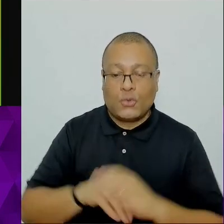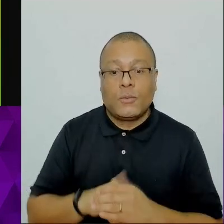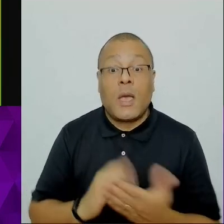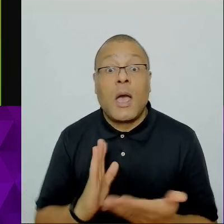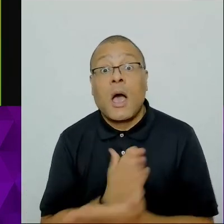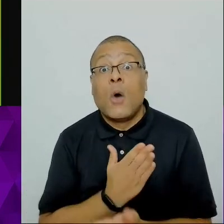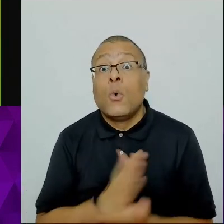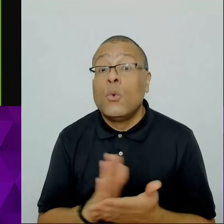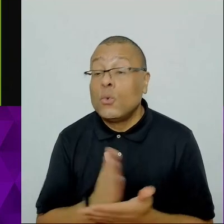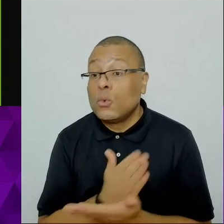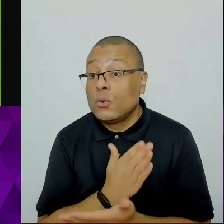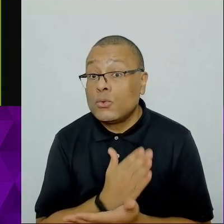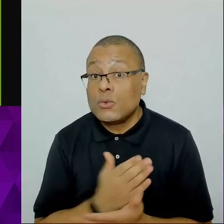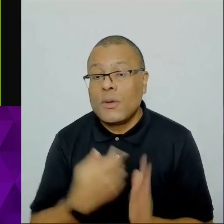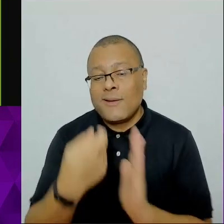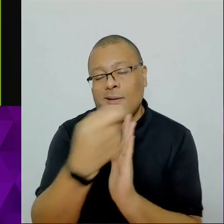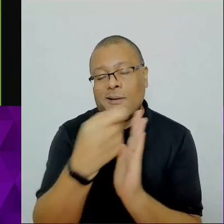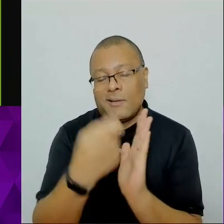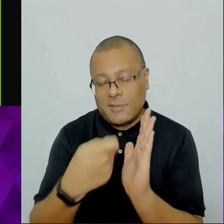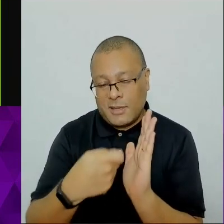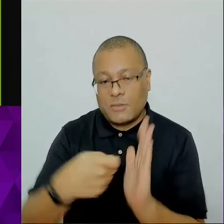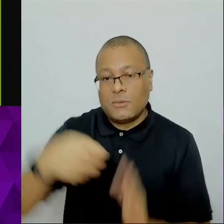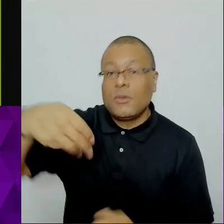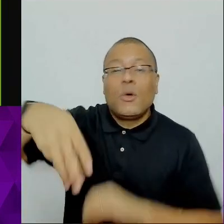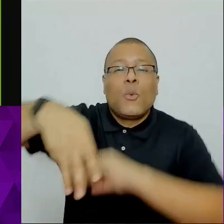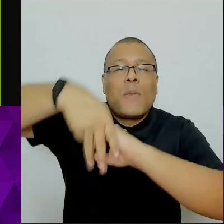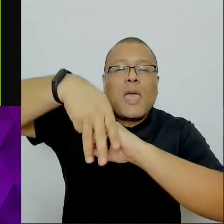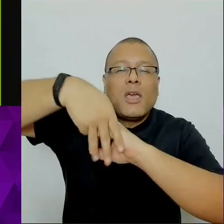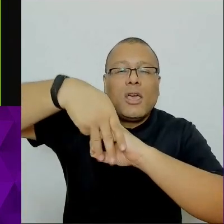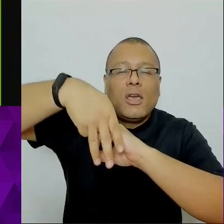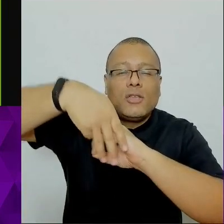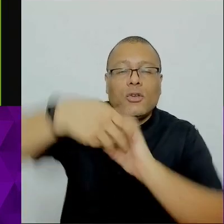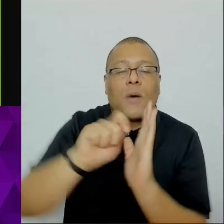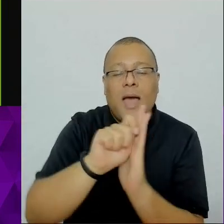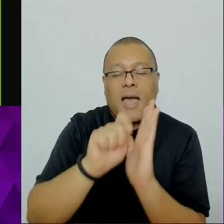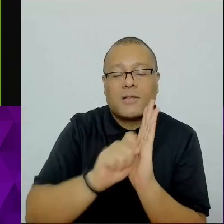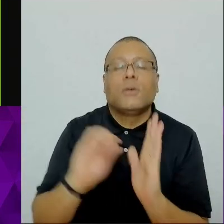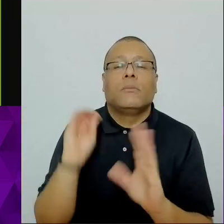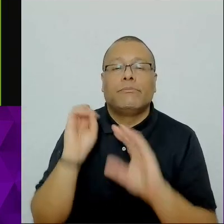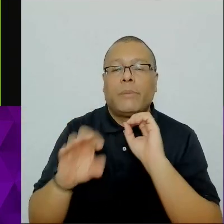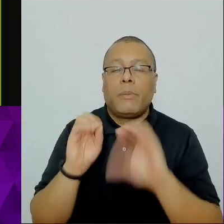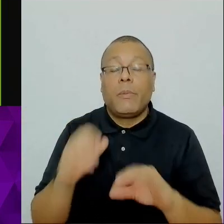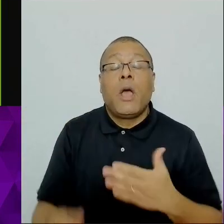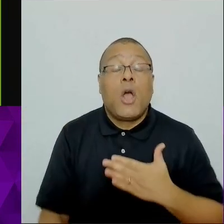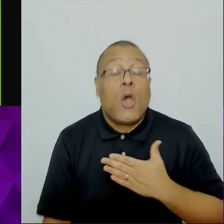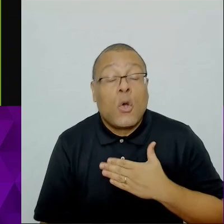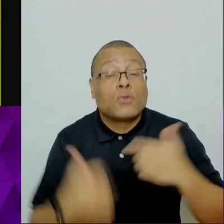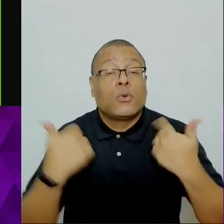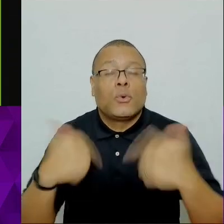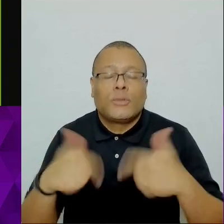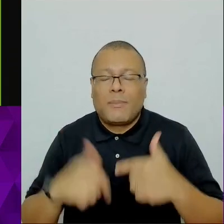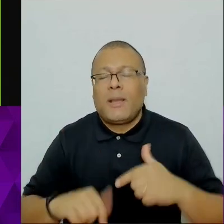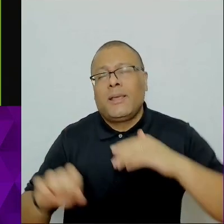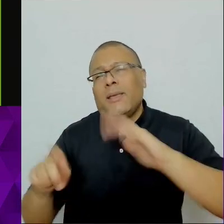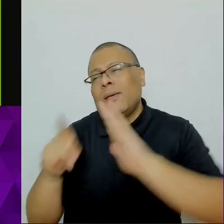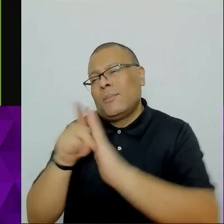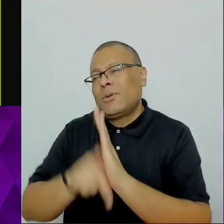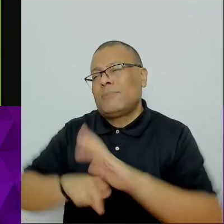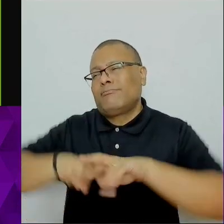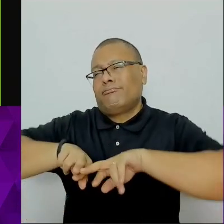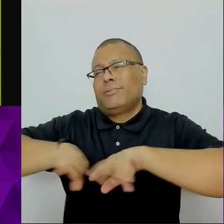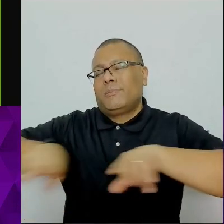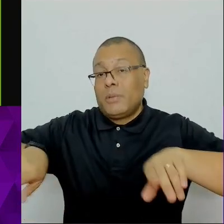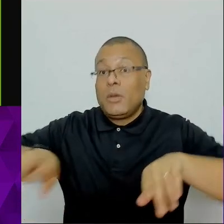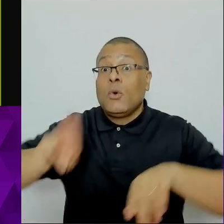alguns textos ali no Medium, tem vários artigos, então eu curto muito. Trabalhei já em vários projetos com